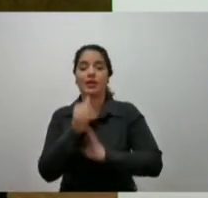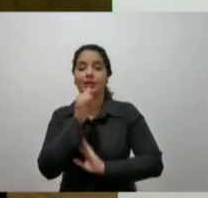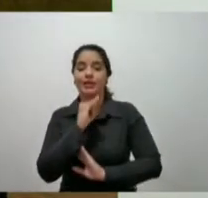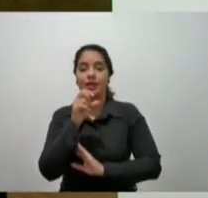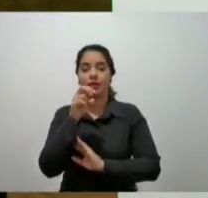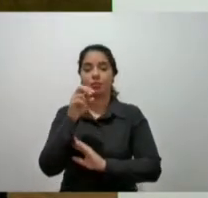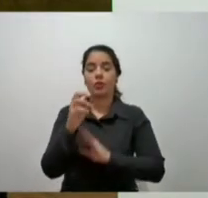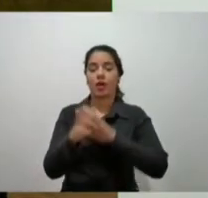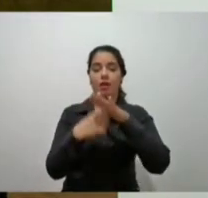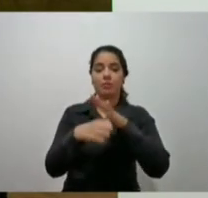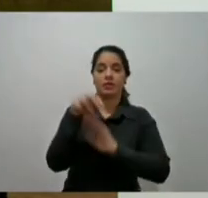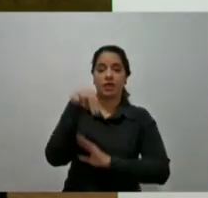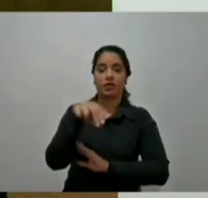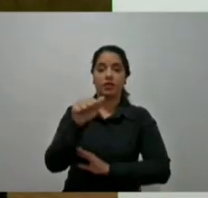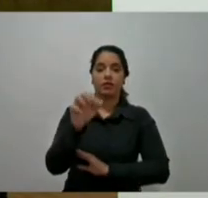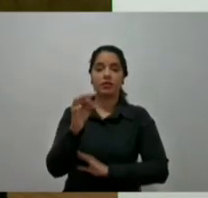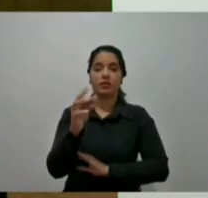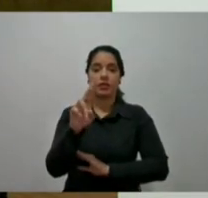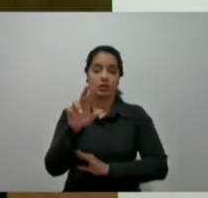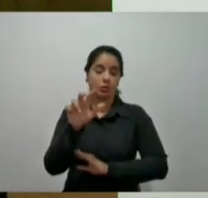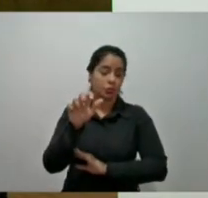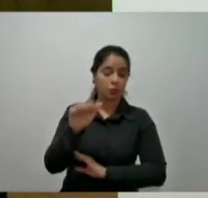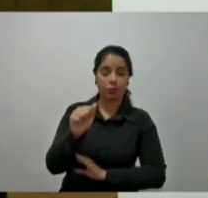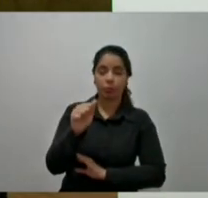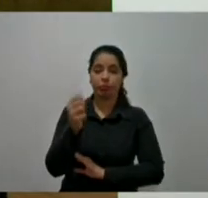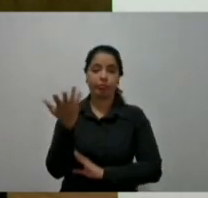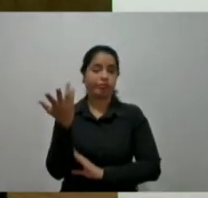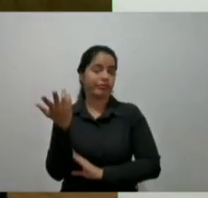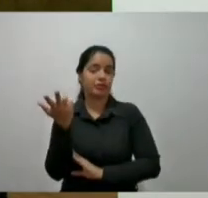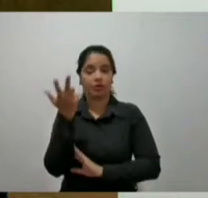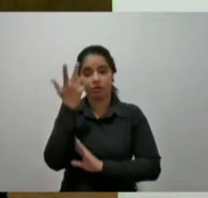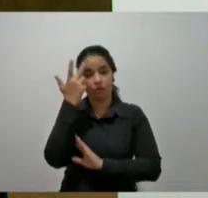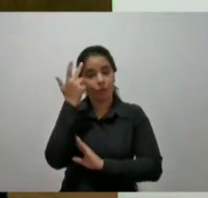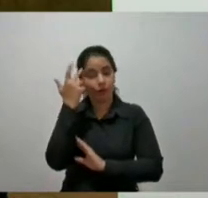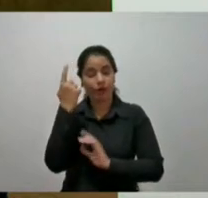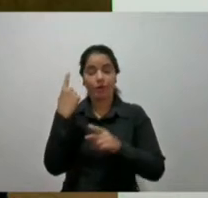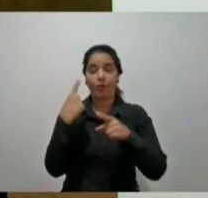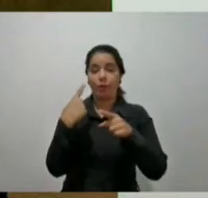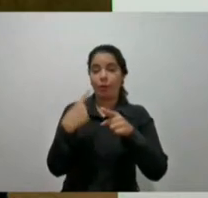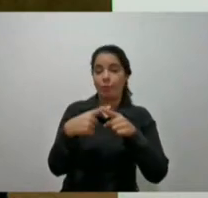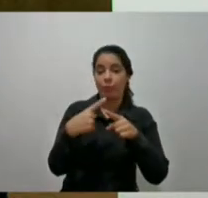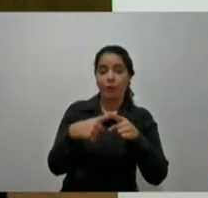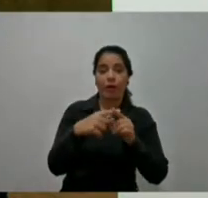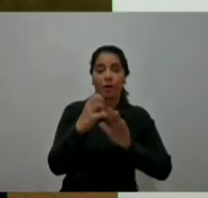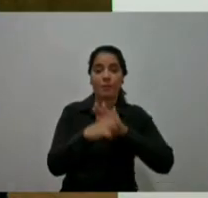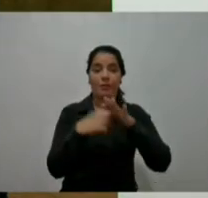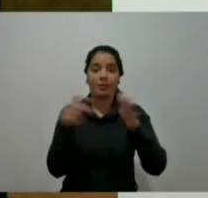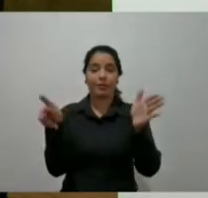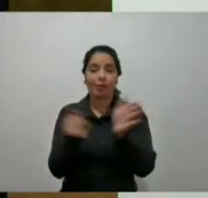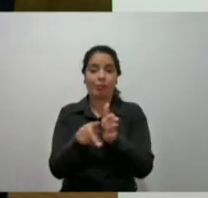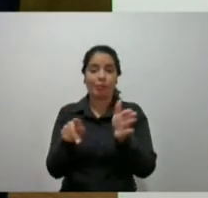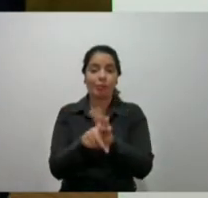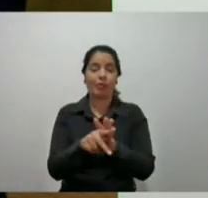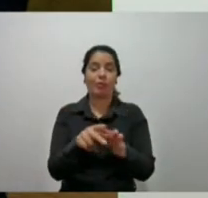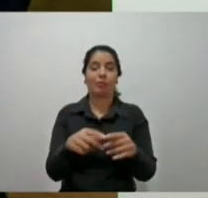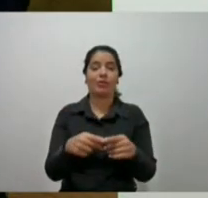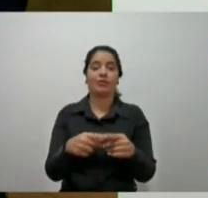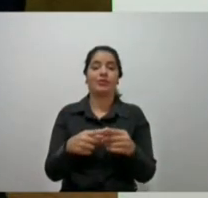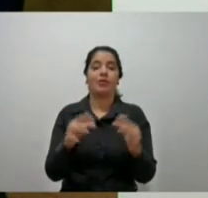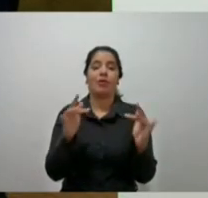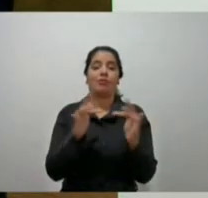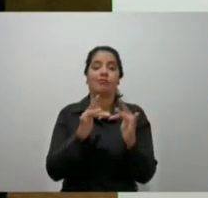mexendo com o lado da beleza, e isso já é uma coisa diversa por natureza. E também